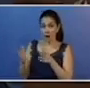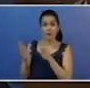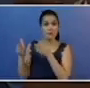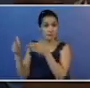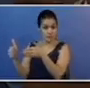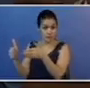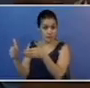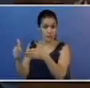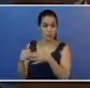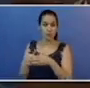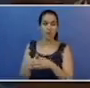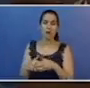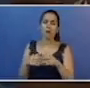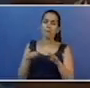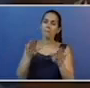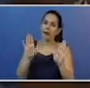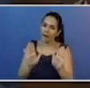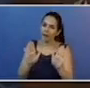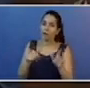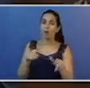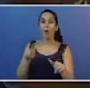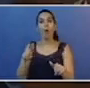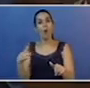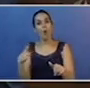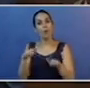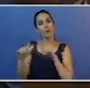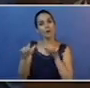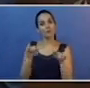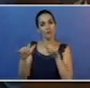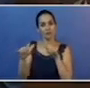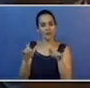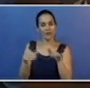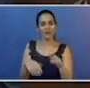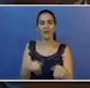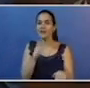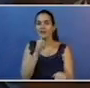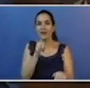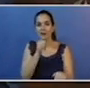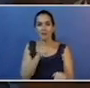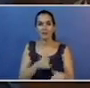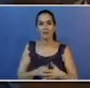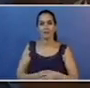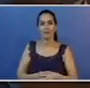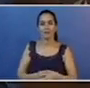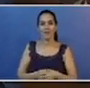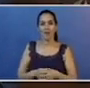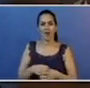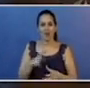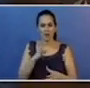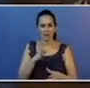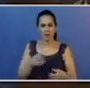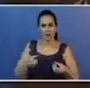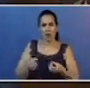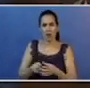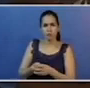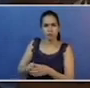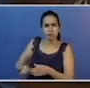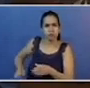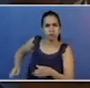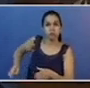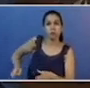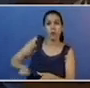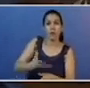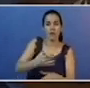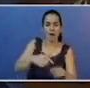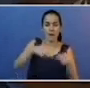ou em movimento. Então exemplos de esportes que são considerados de precisão. O boliche, que é aquele esporte onde nós pegamos uma bola e